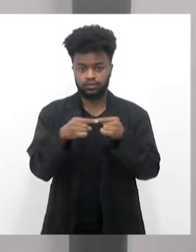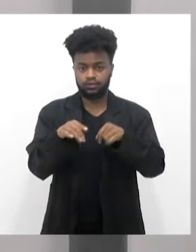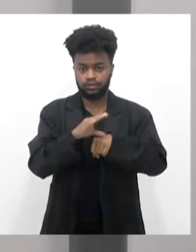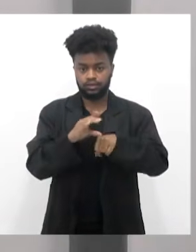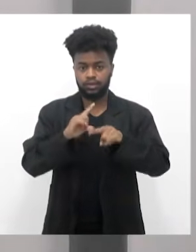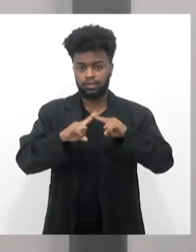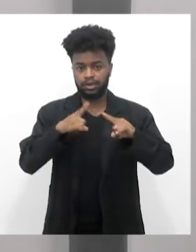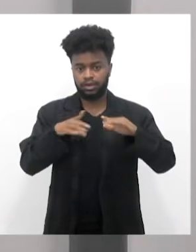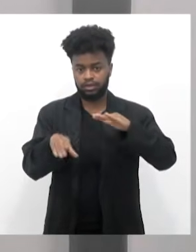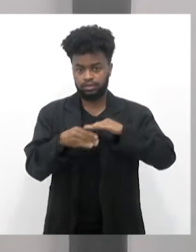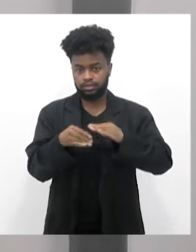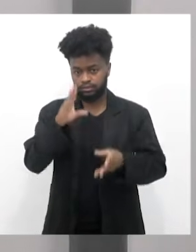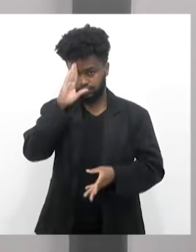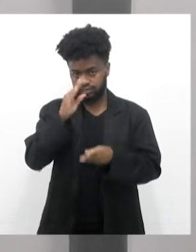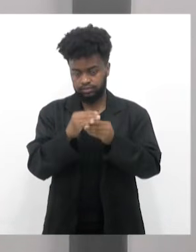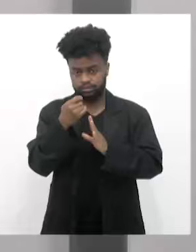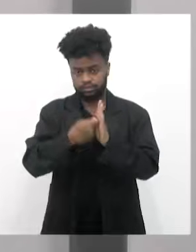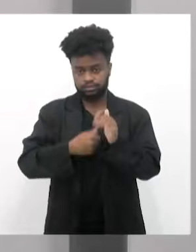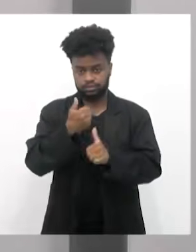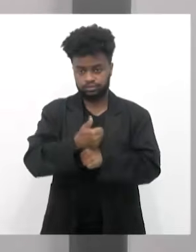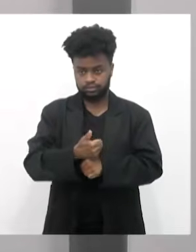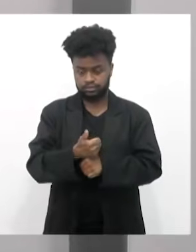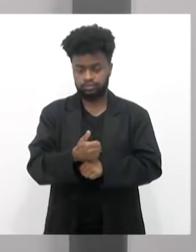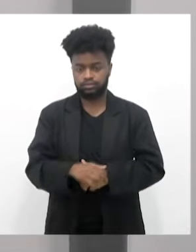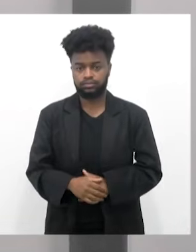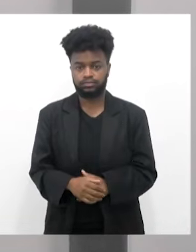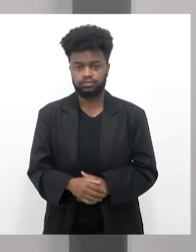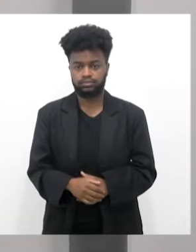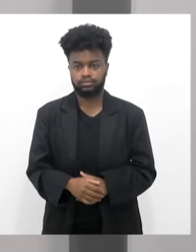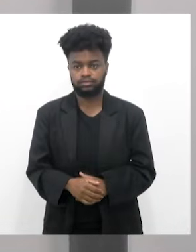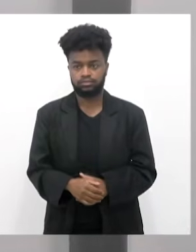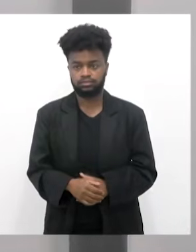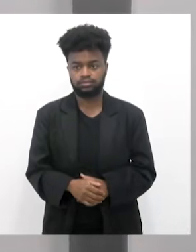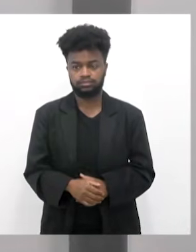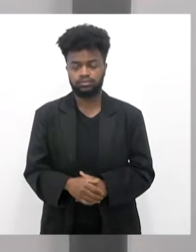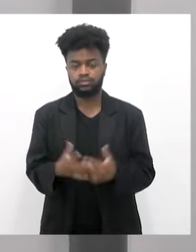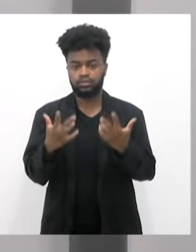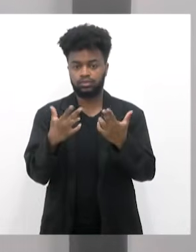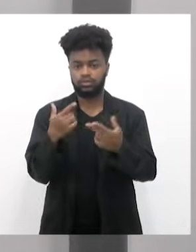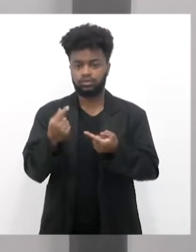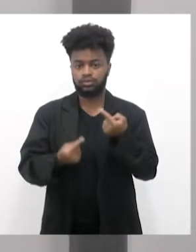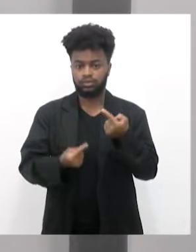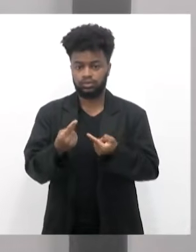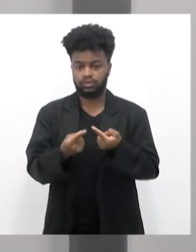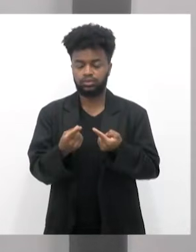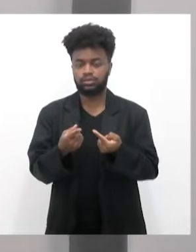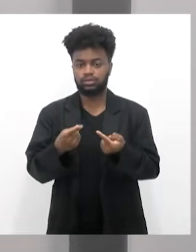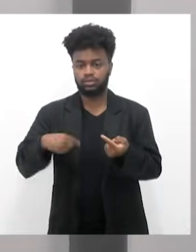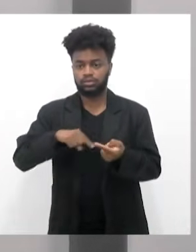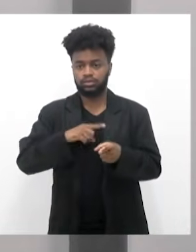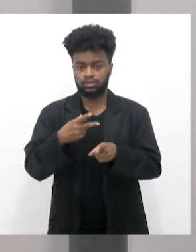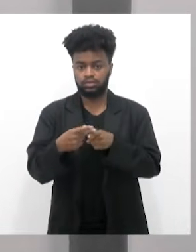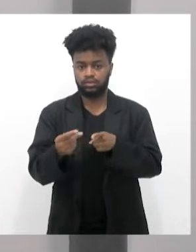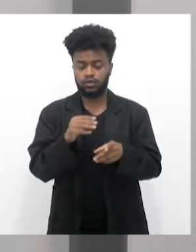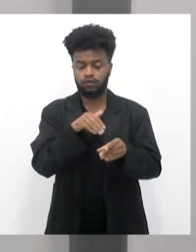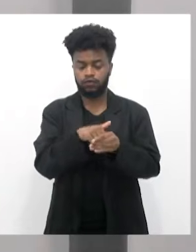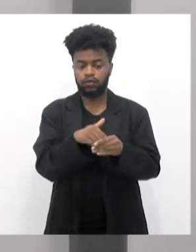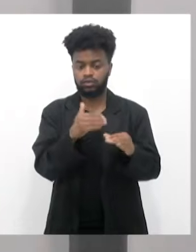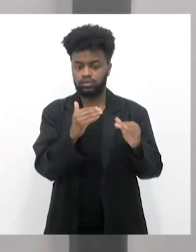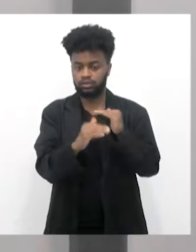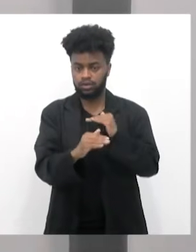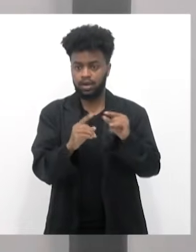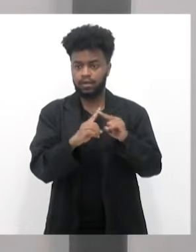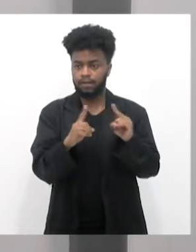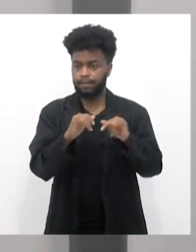com emendas, concluindo por substitutivo nos termos que foi apresentado e discutido. Vencido o voto da divergência,